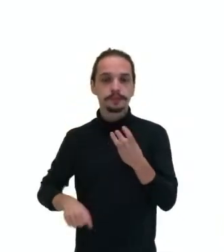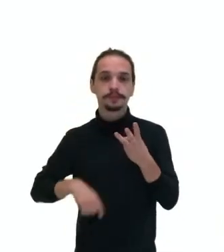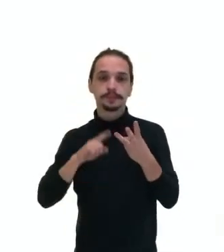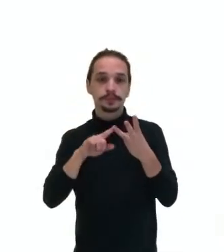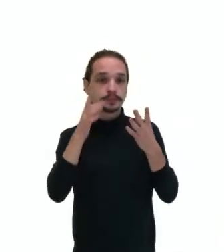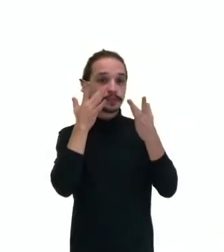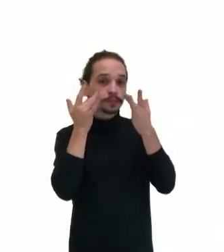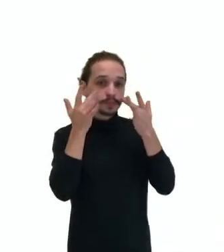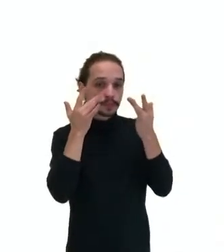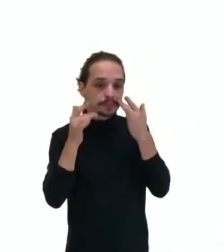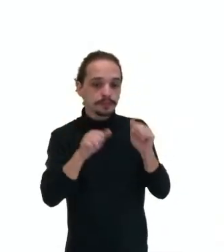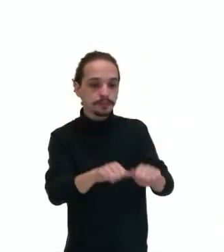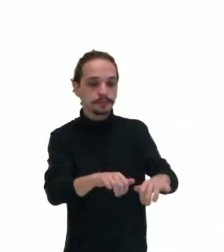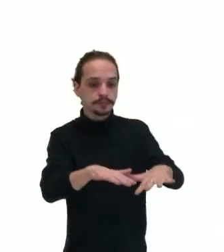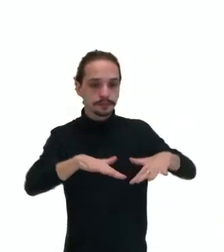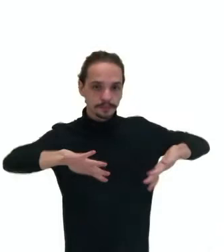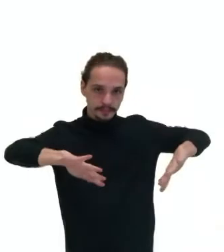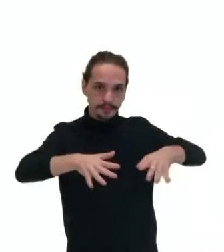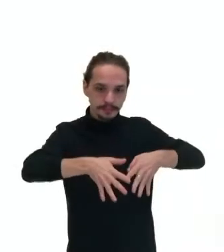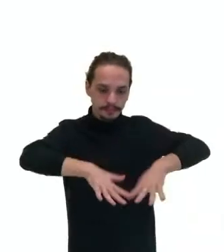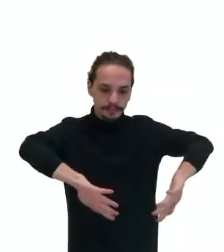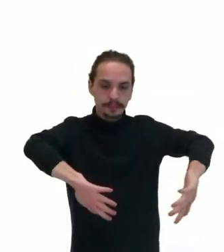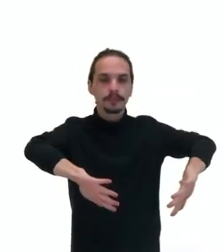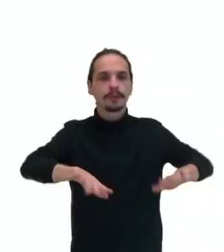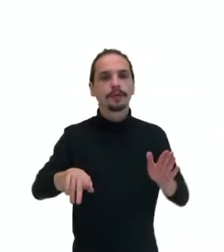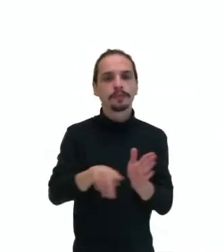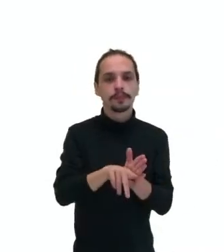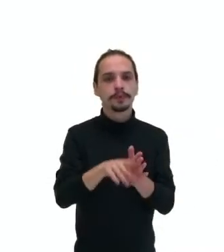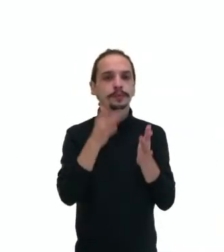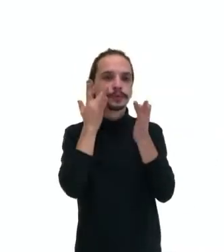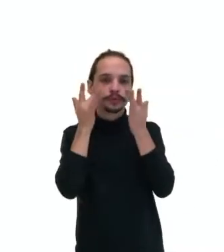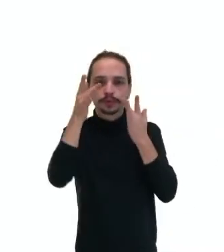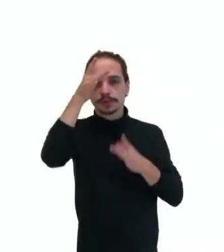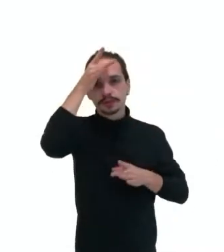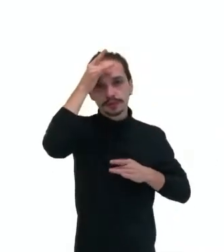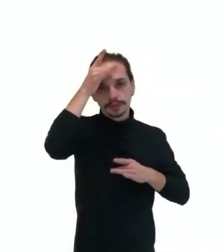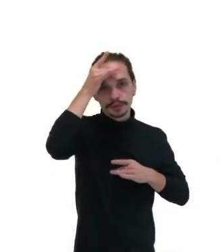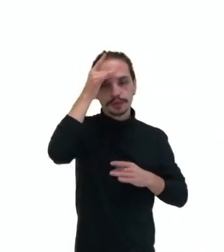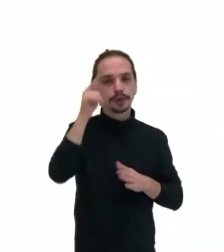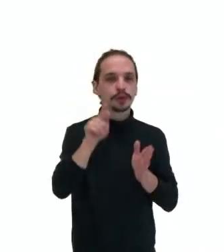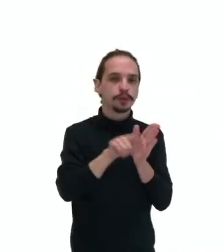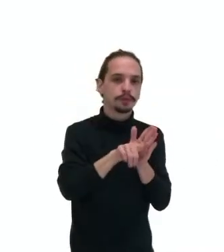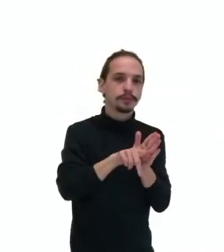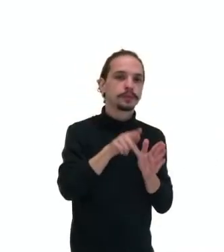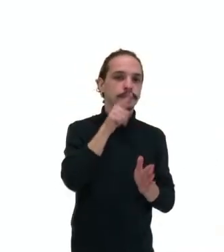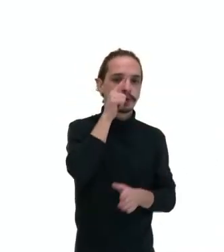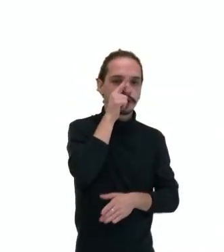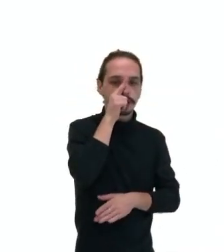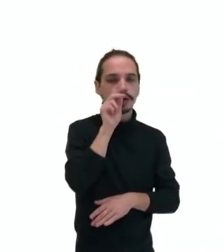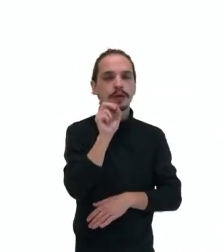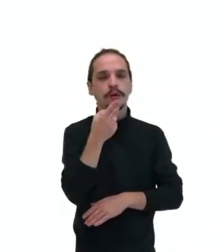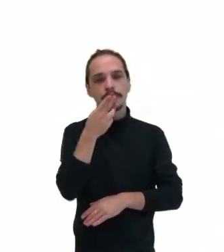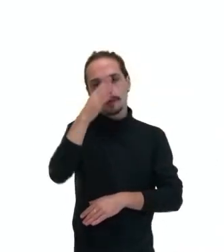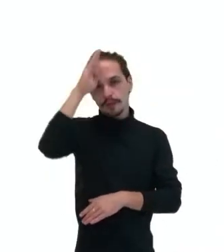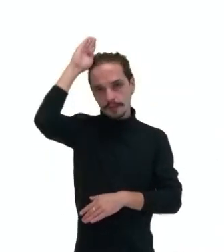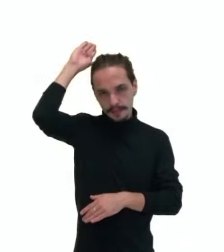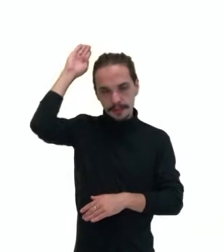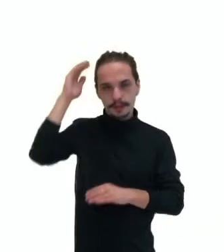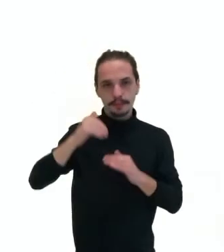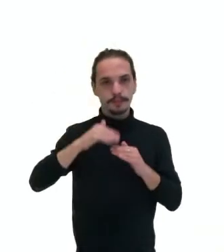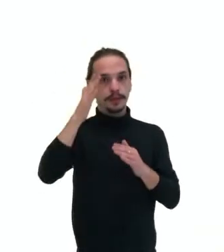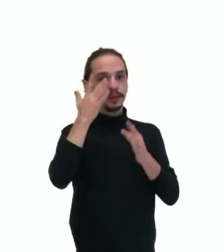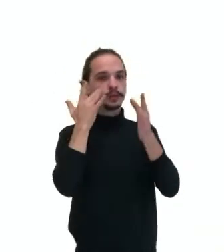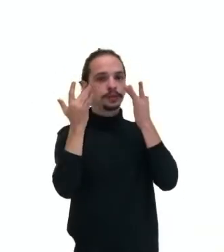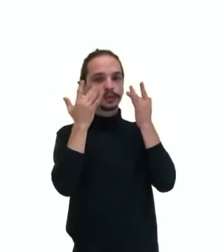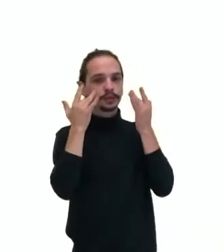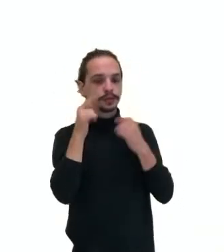as encenações de peças teatrais, né? Tanto gregas como romanas. Então, os espetáculos, né, mais grandiosos ficavam